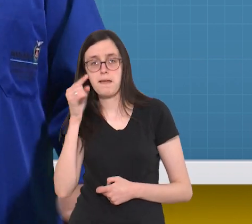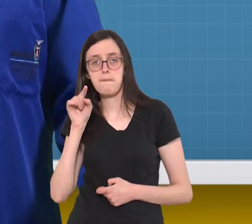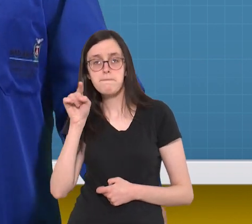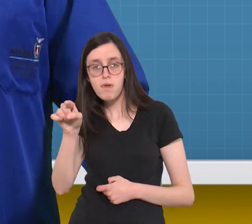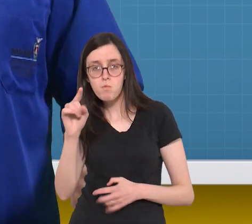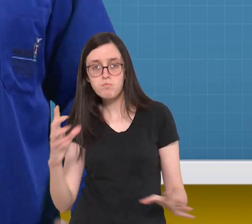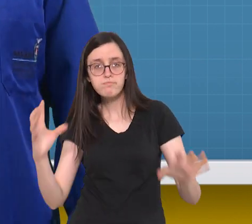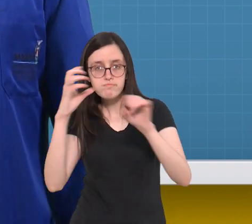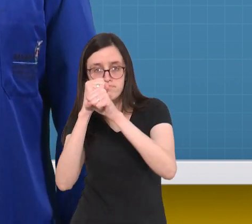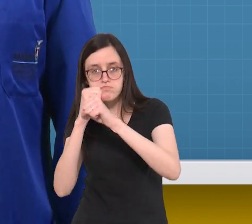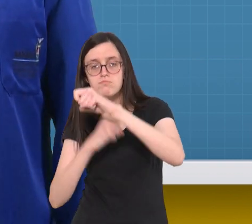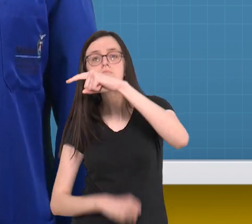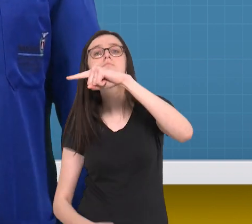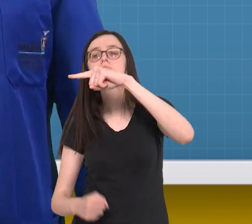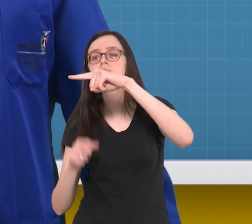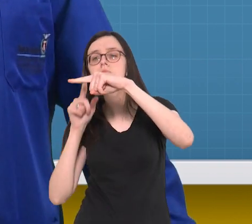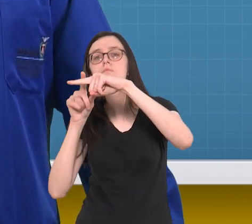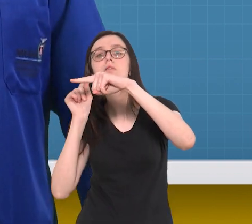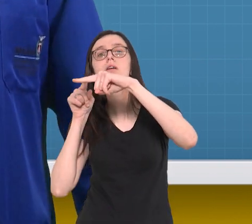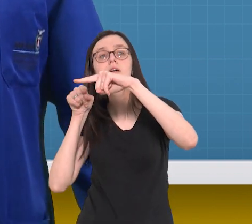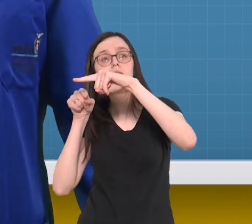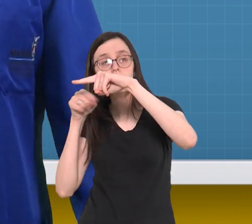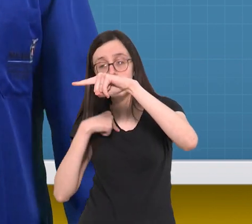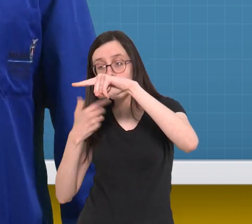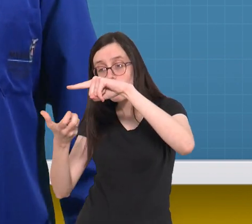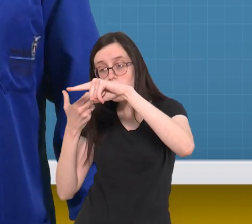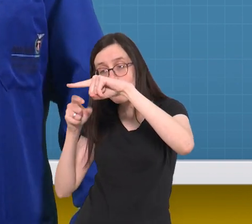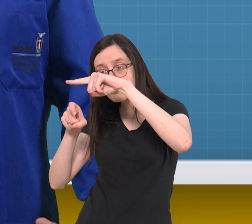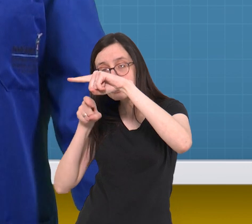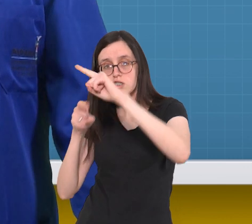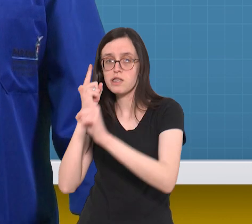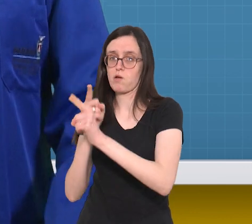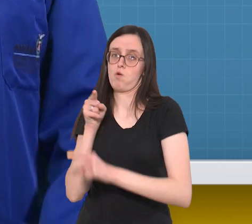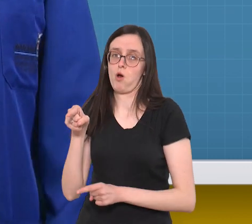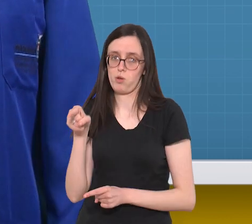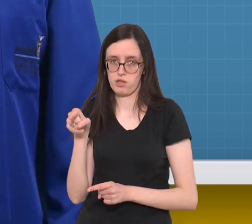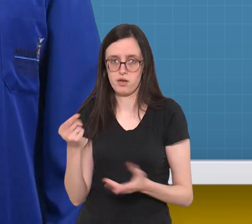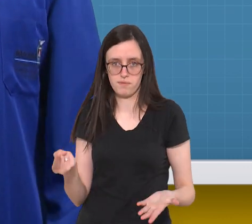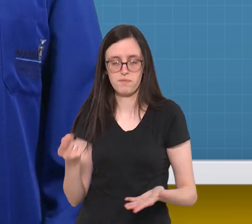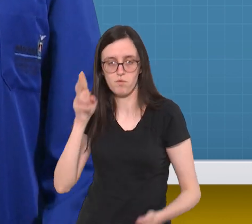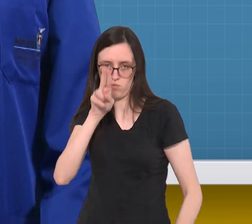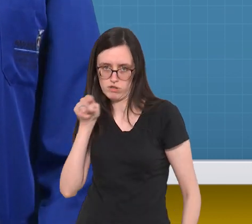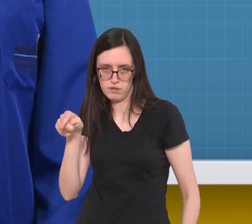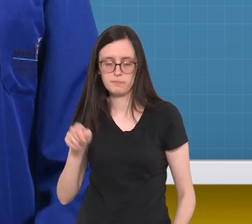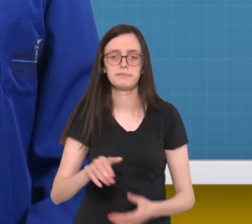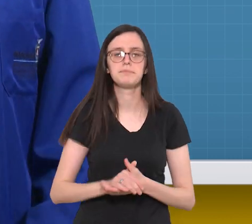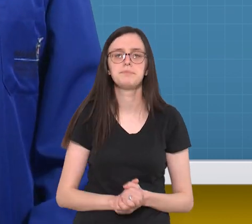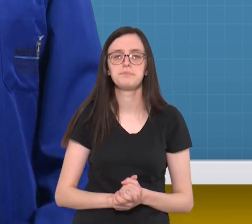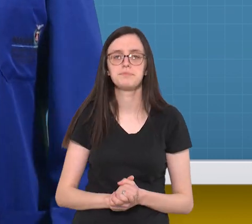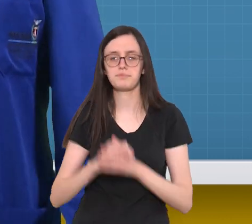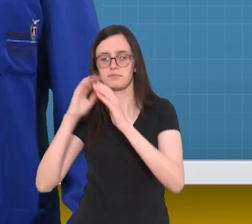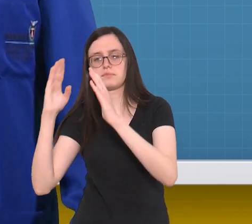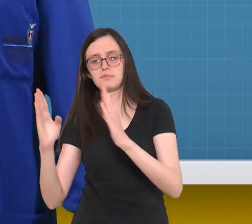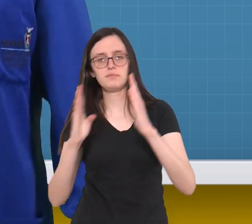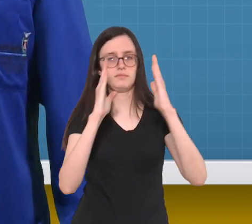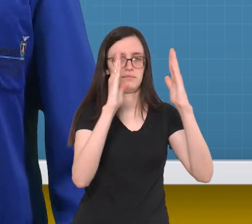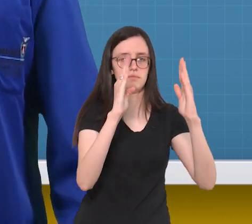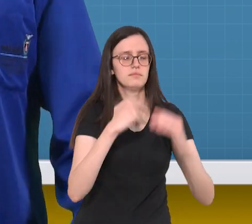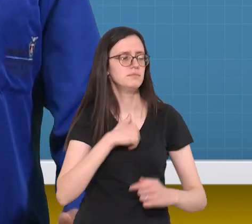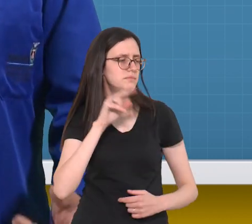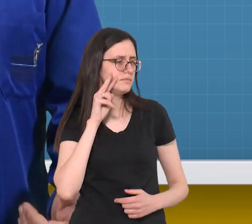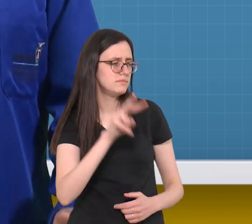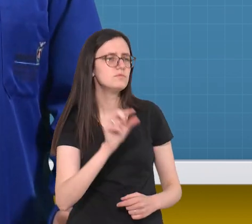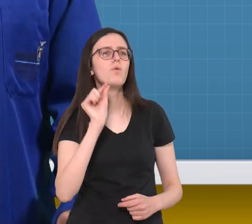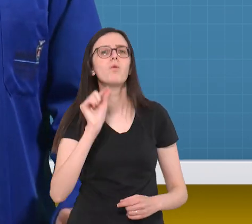significa o patrimônio, e abaixo dele o valor que você deseja encontrar. Portanto, usamos o X. Do lado